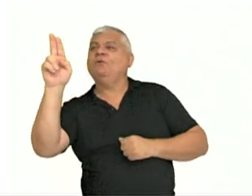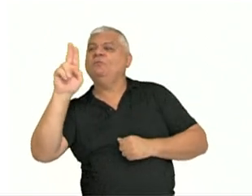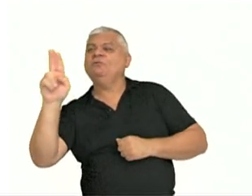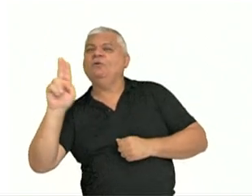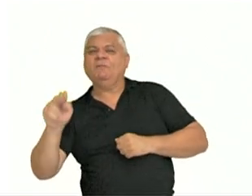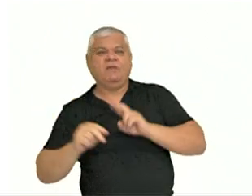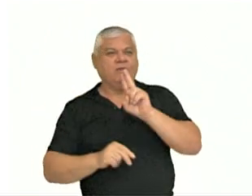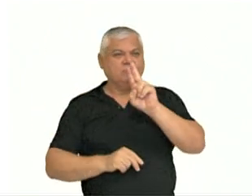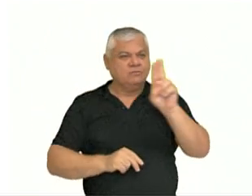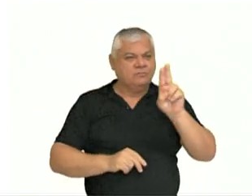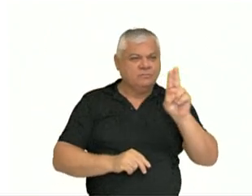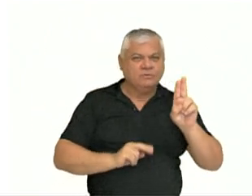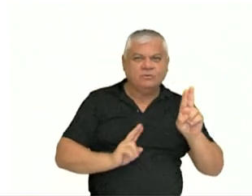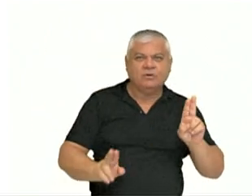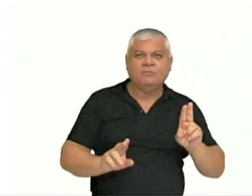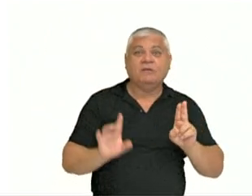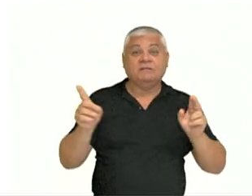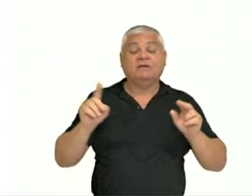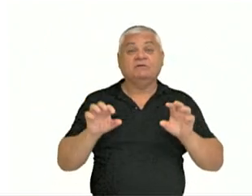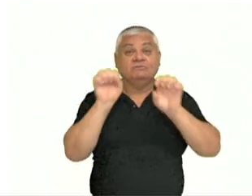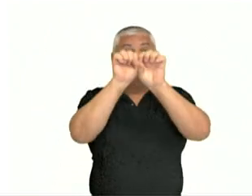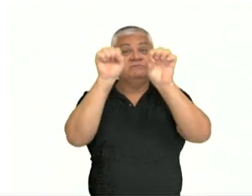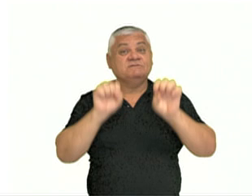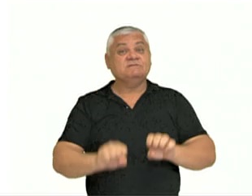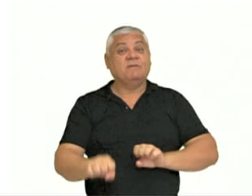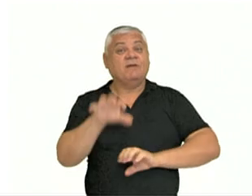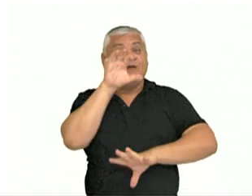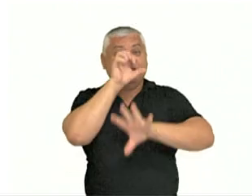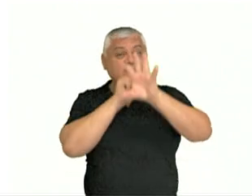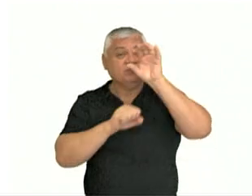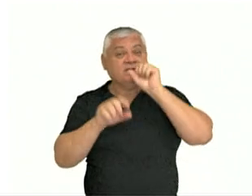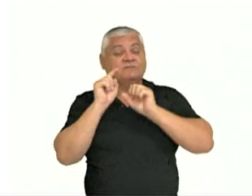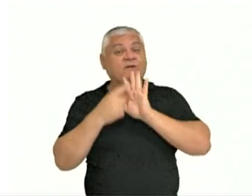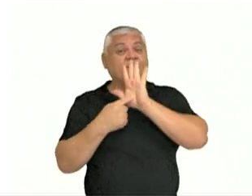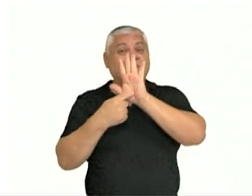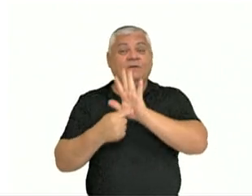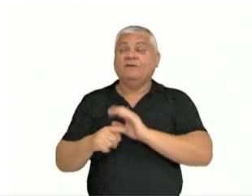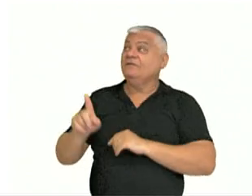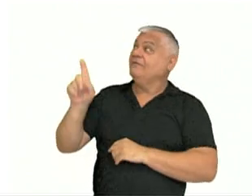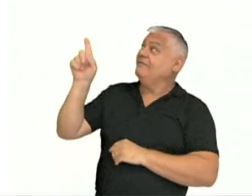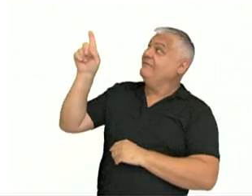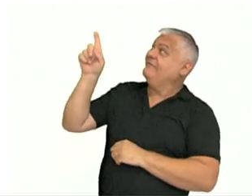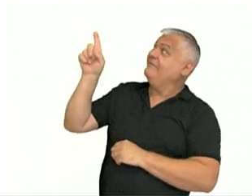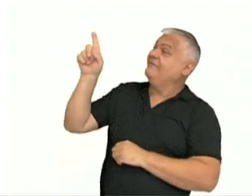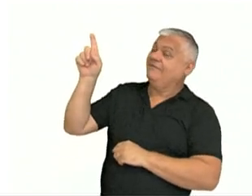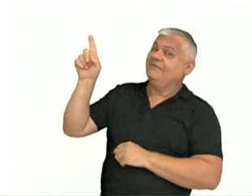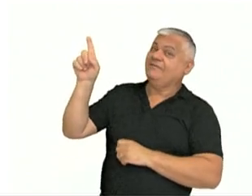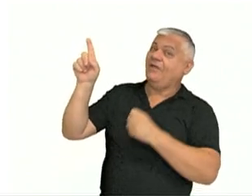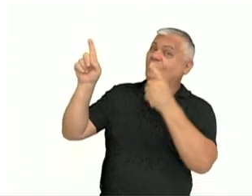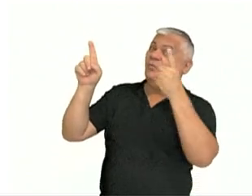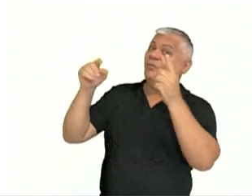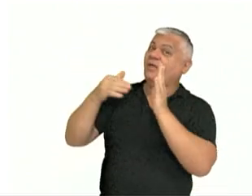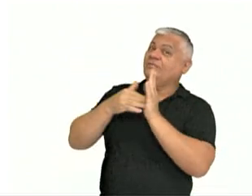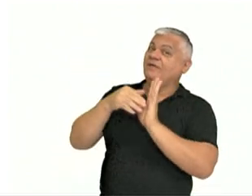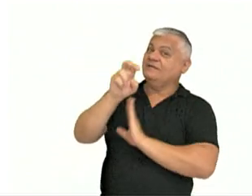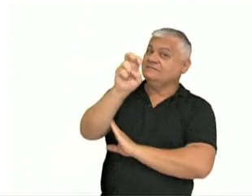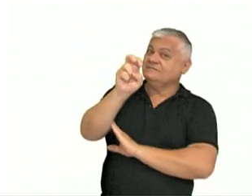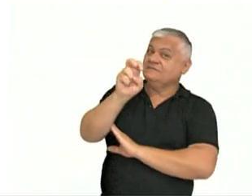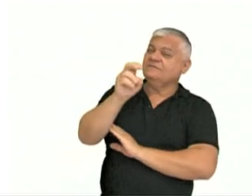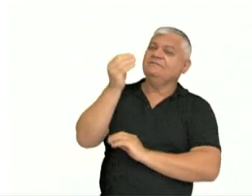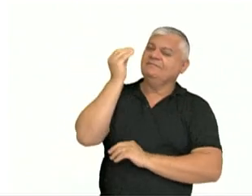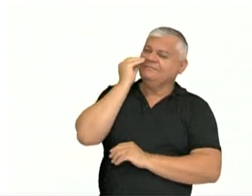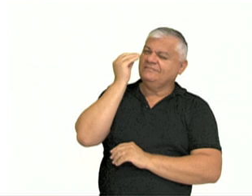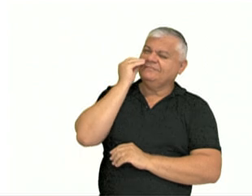dessas estruturas do sistema respiratório indicadas pelos números. Então, de 1 a 5, tenta